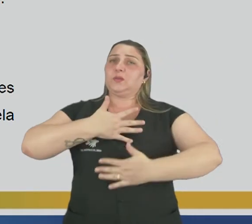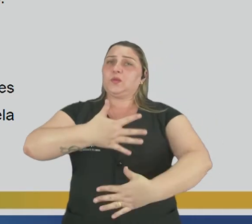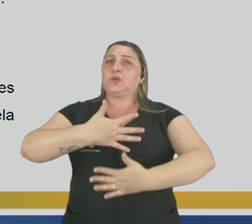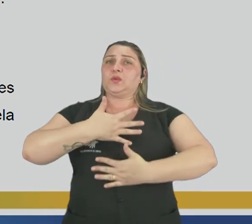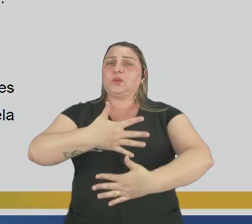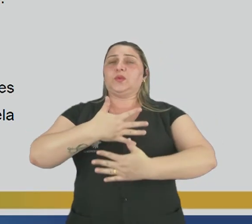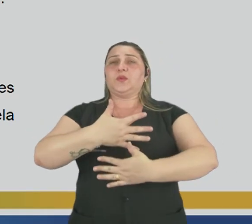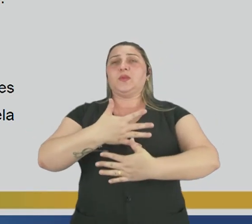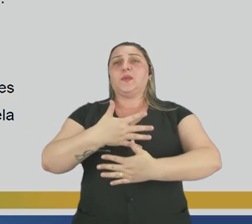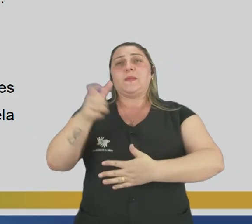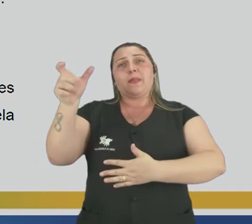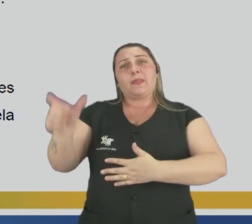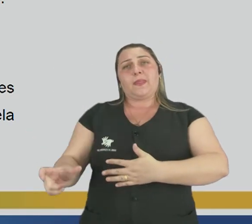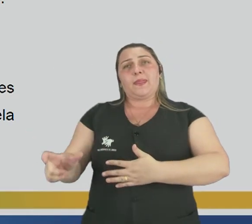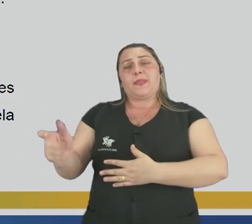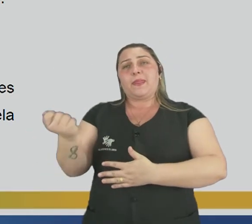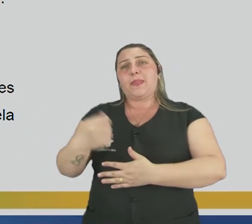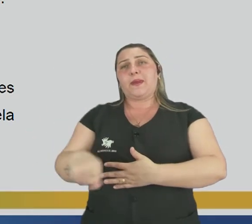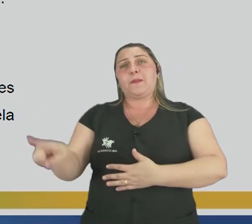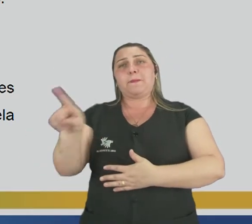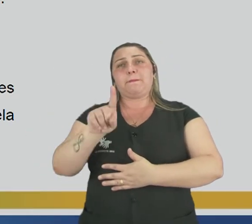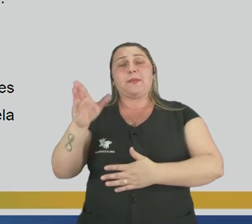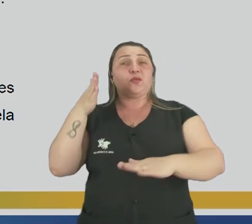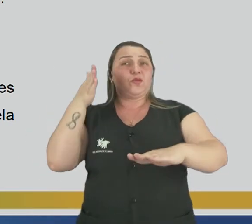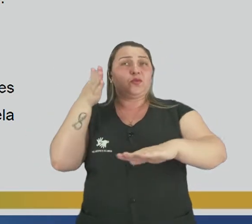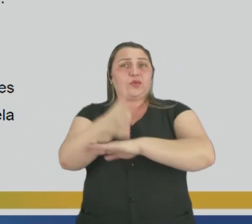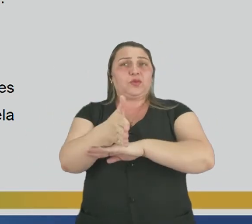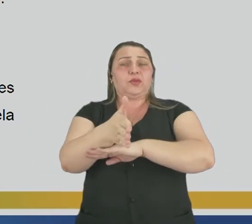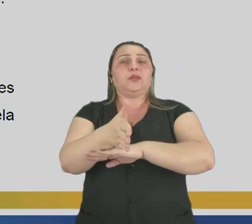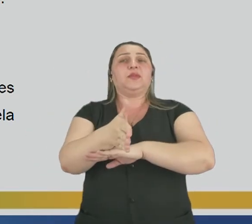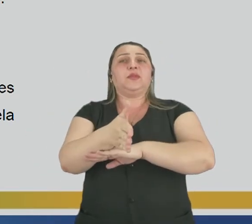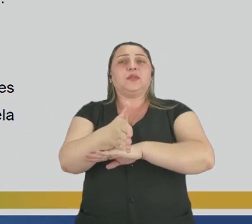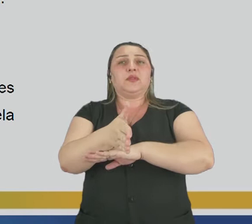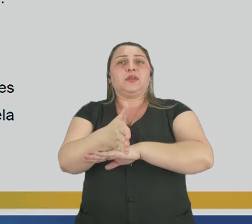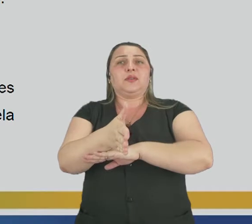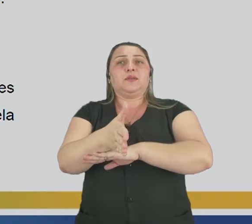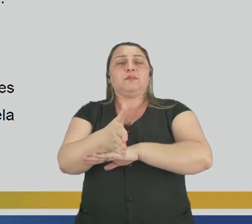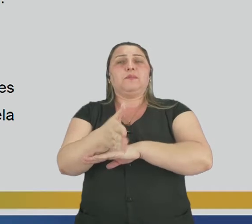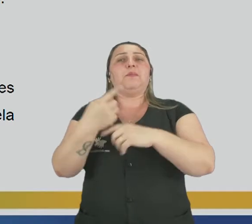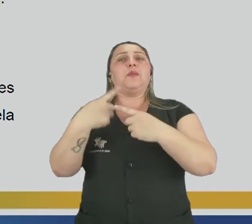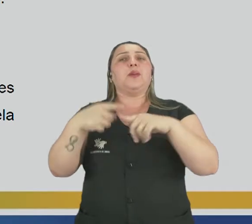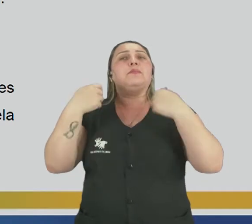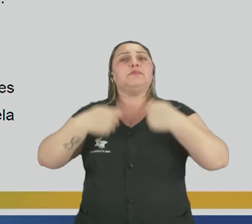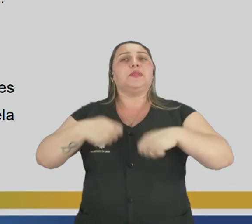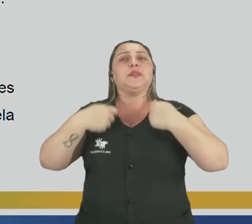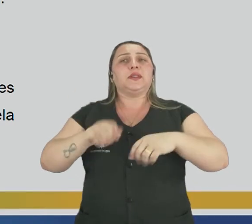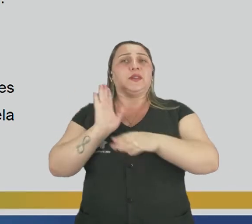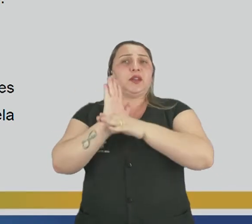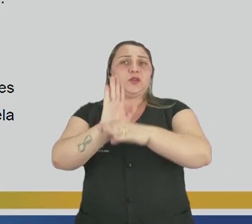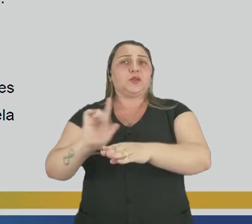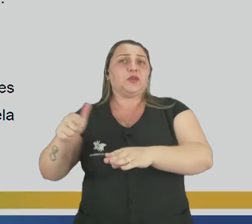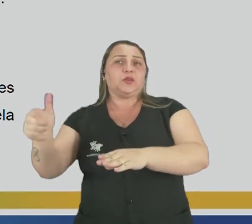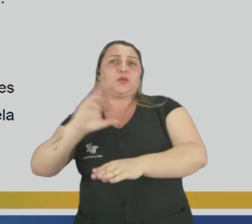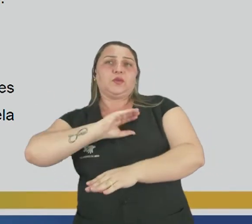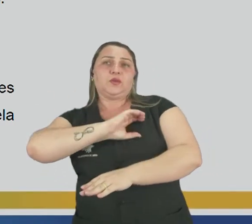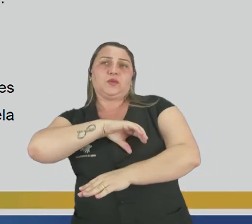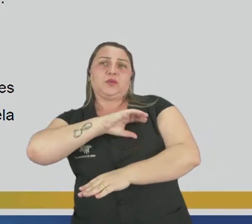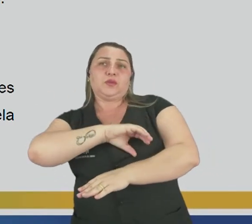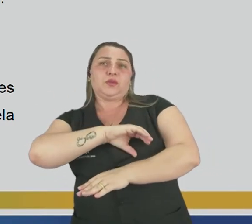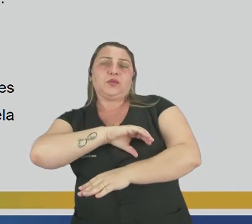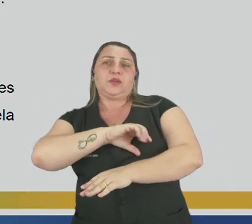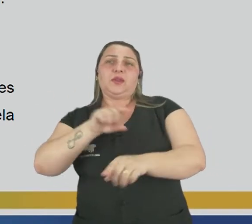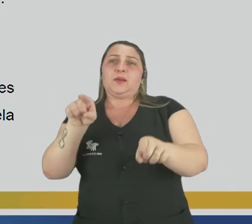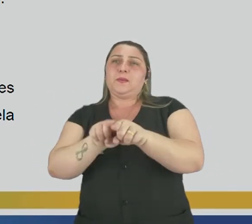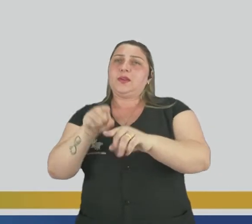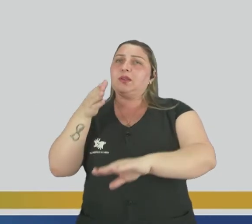em que a atuação do sujeito não é condicionada diretamente pela necessidade de colaboração do colega, nem pela